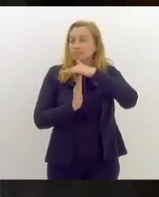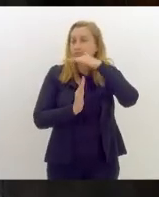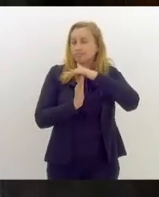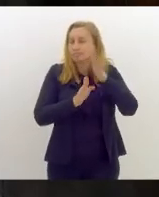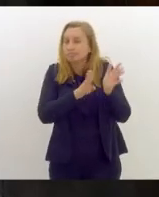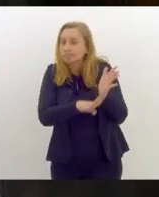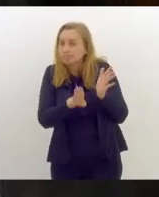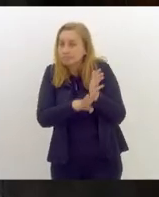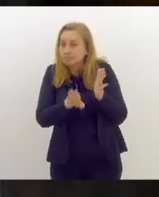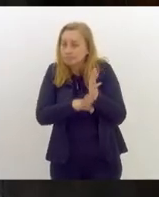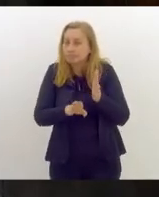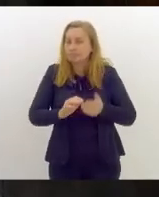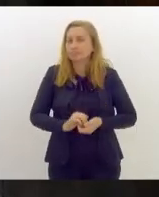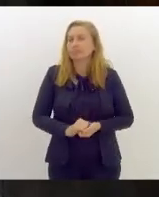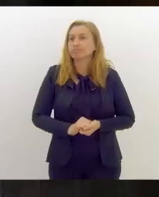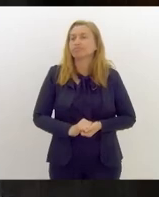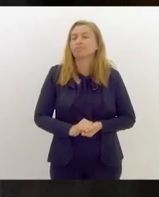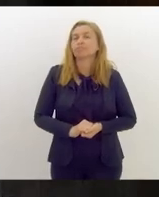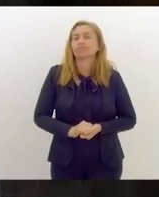gasto